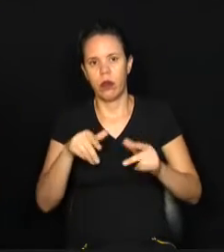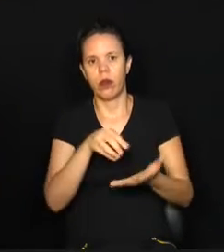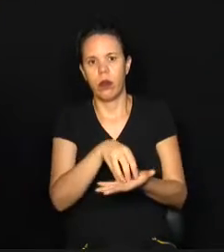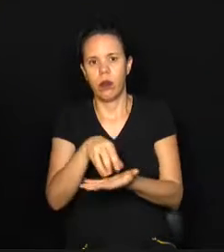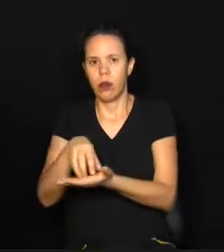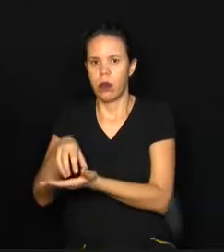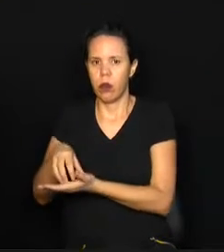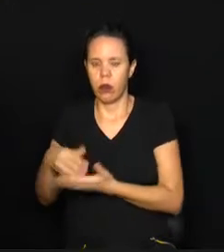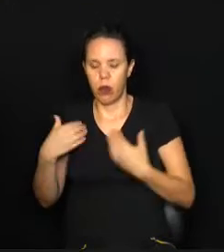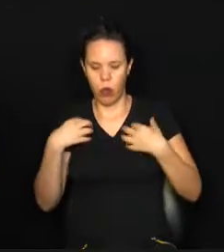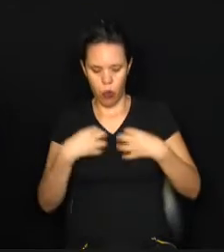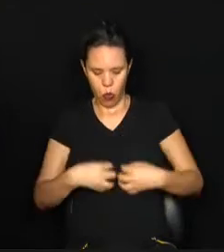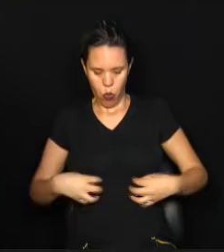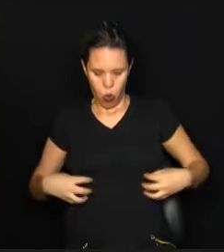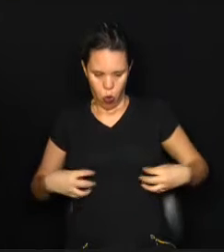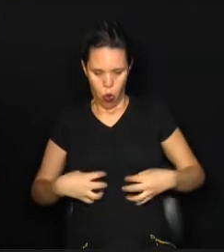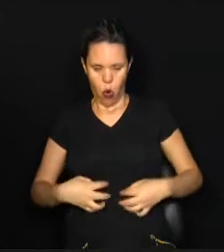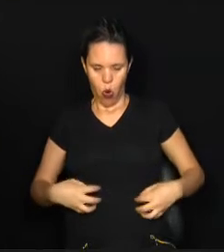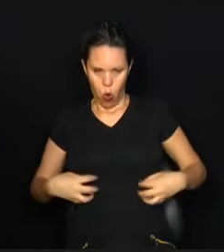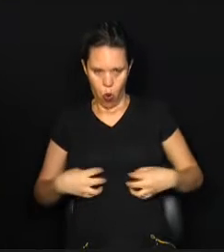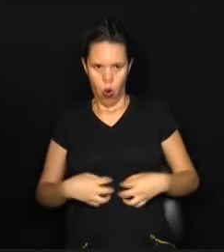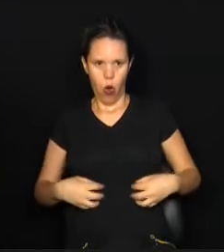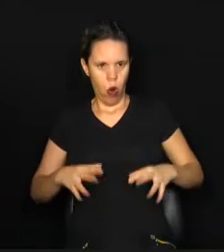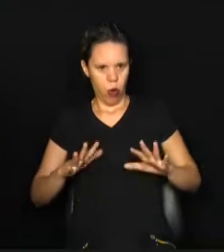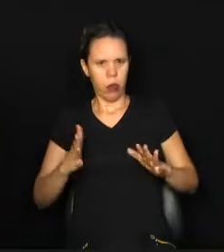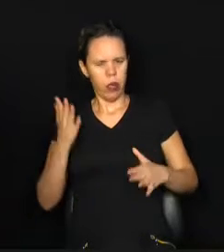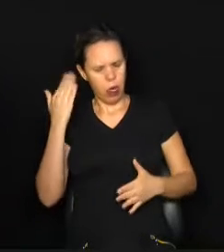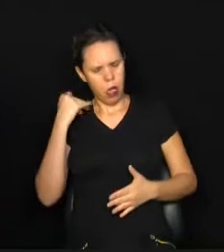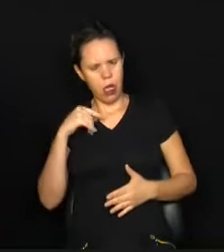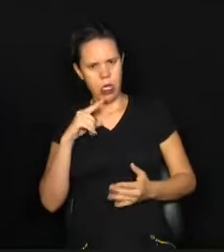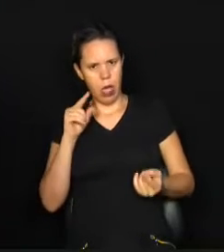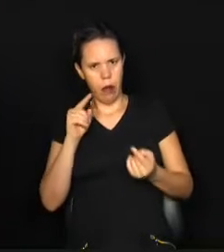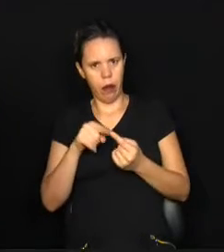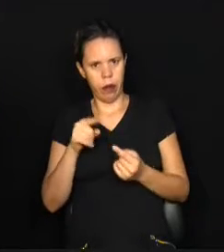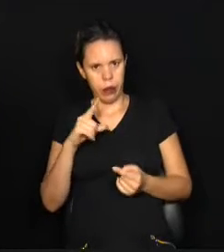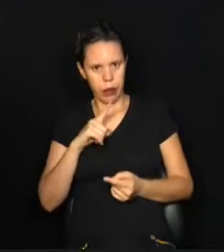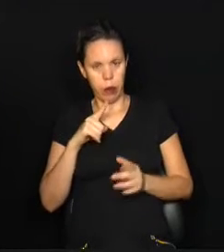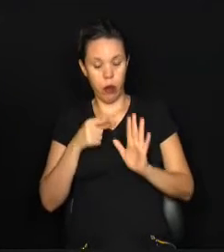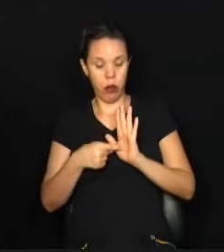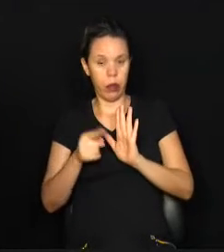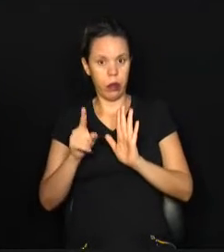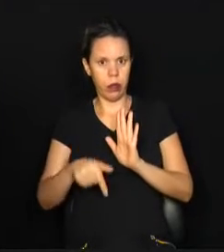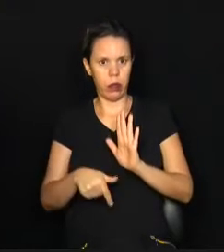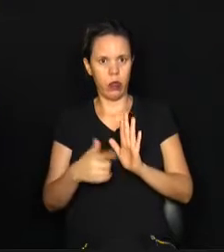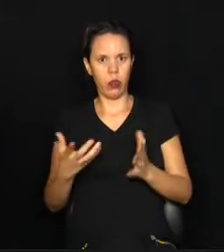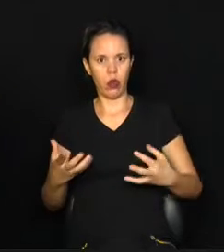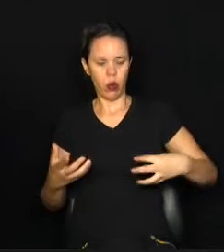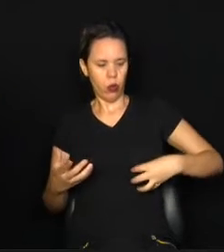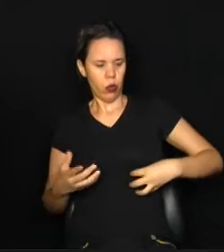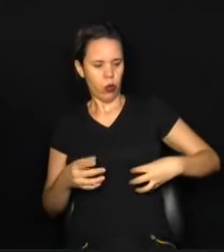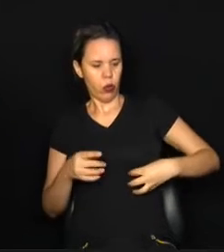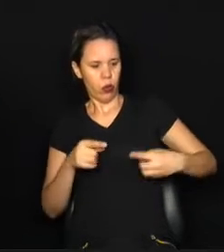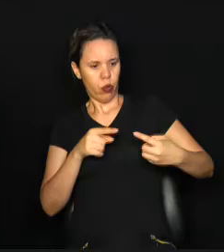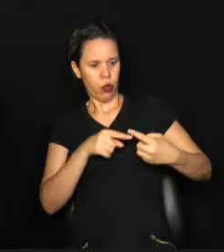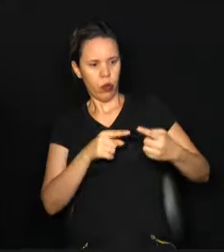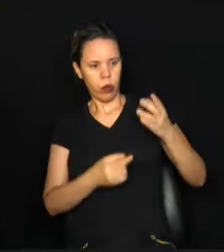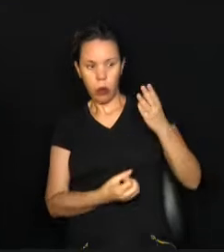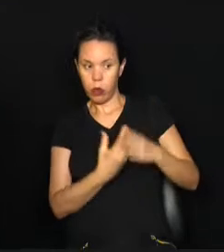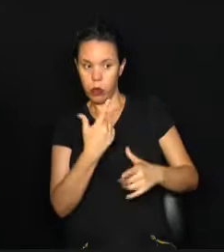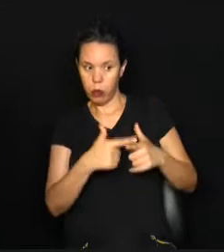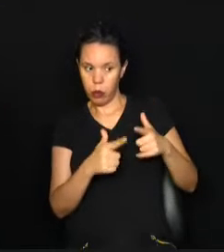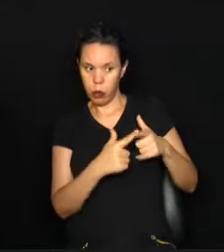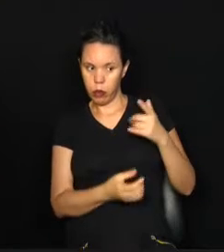corpo humano. Porém, é certeiro que ele apontar o órgão referente ao sintoma que